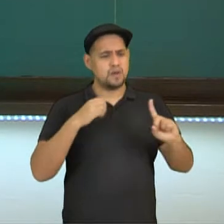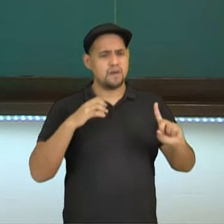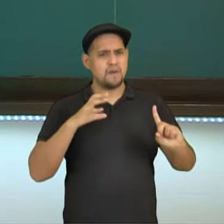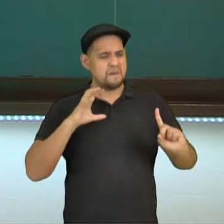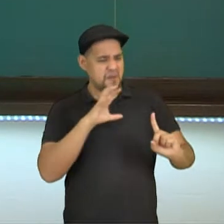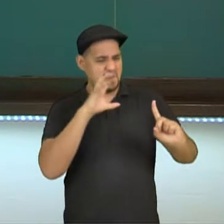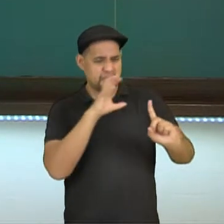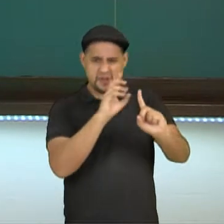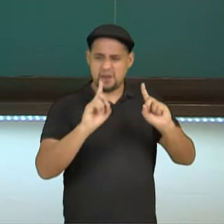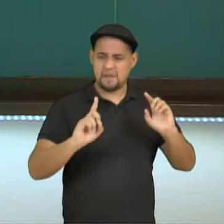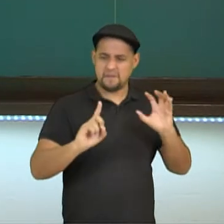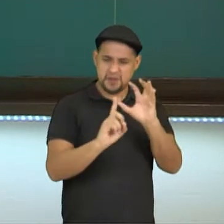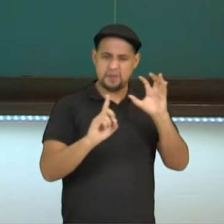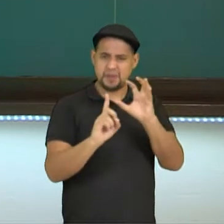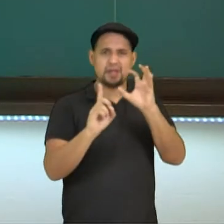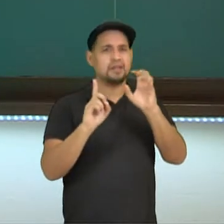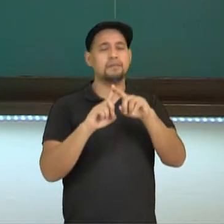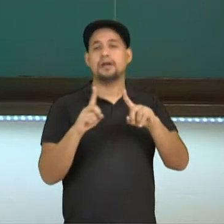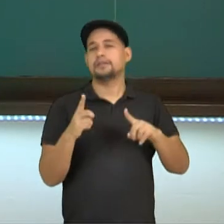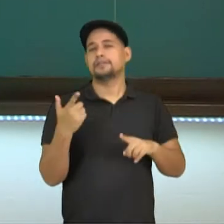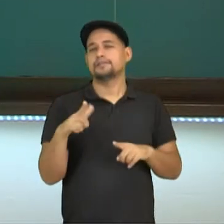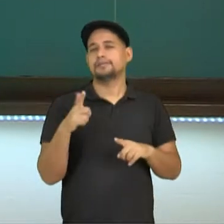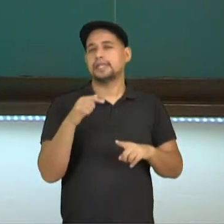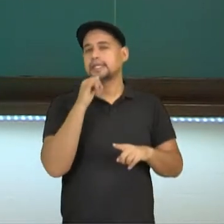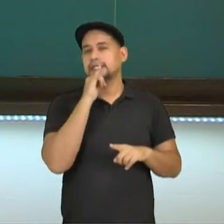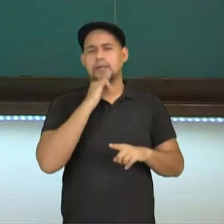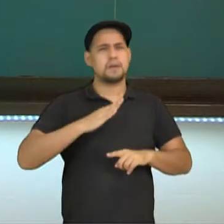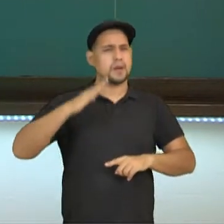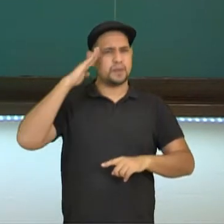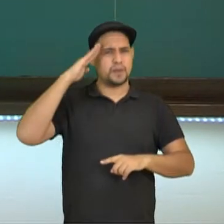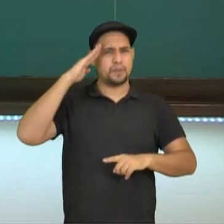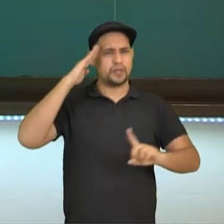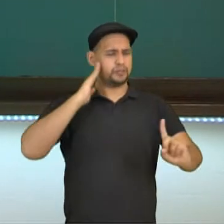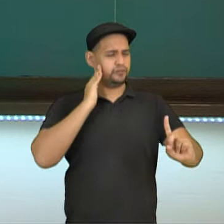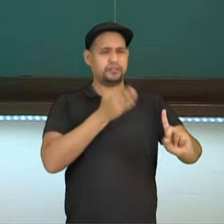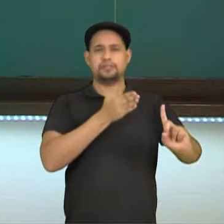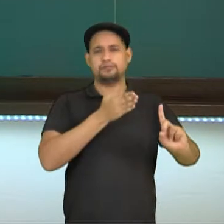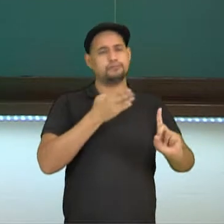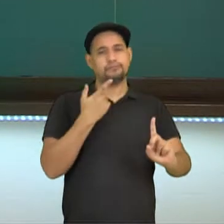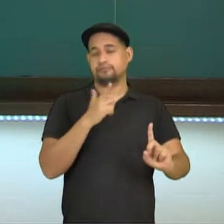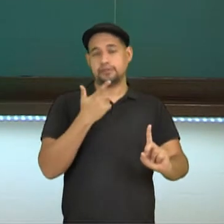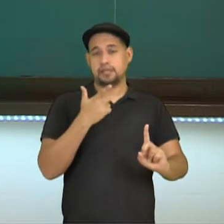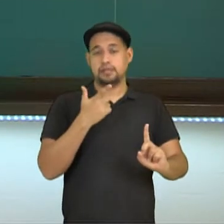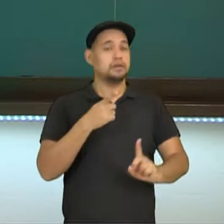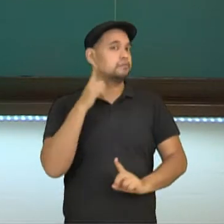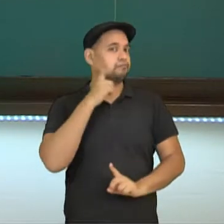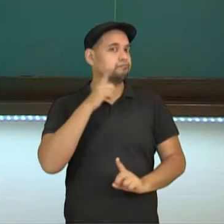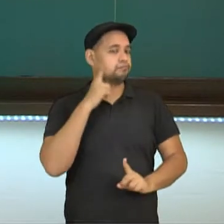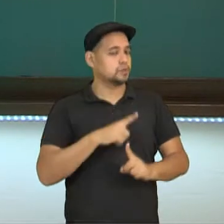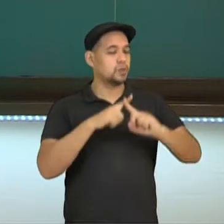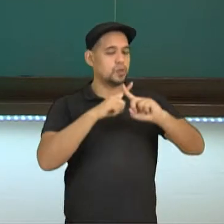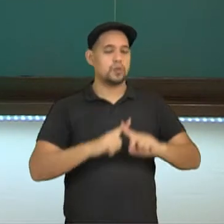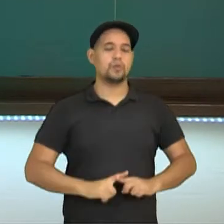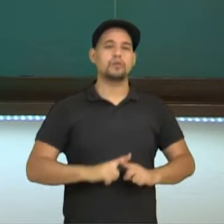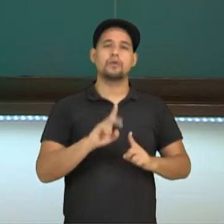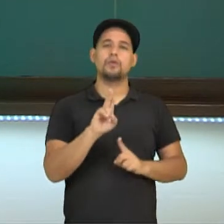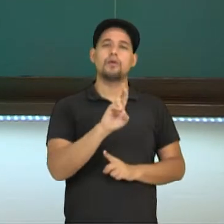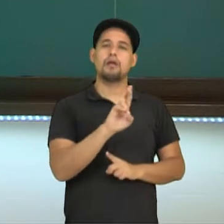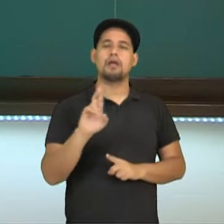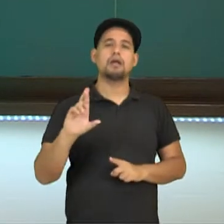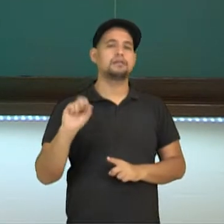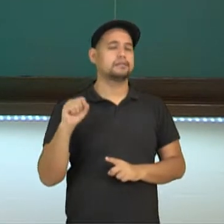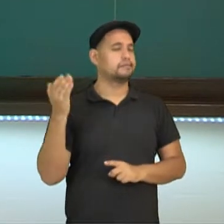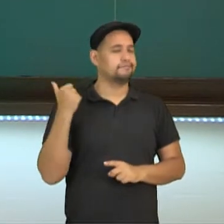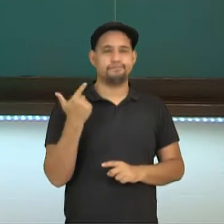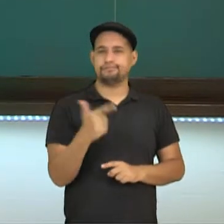mas não existiu um enfrentamento militar direto. Estados Unidos contra a União Soviética. Isso